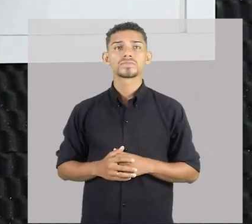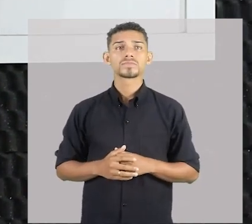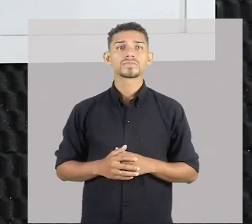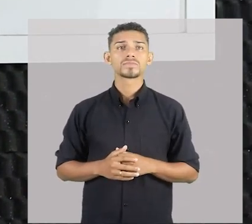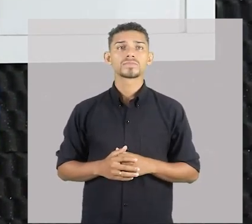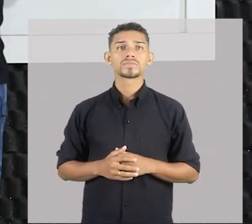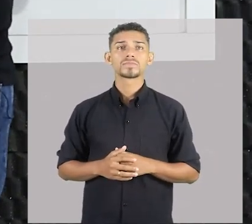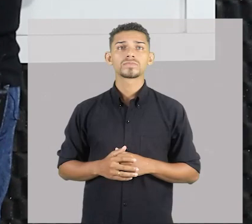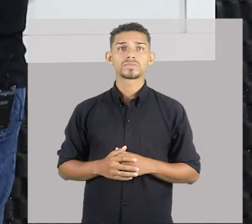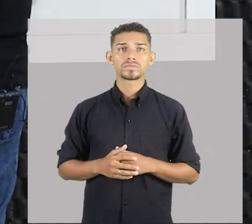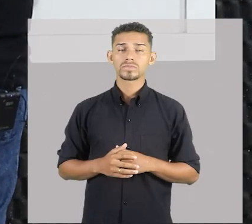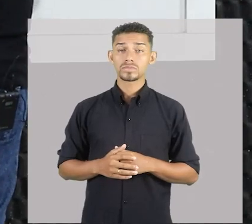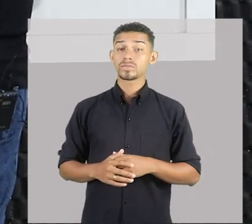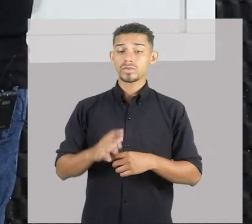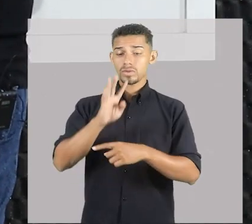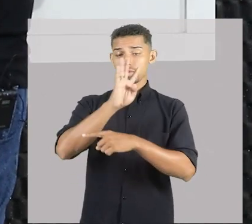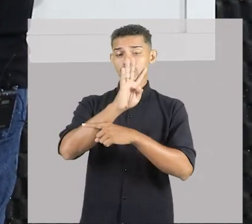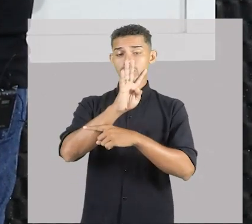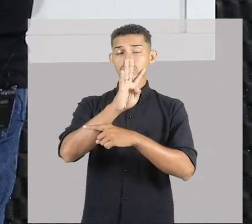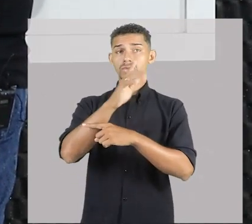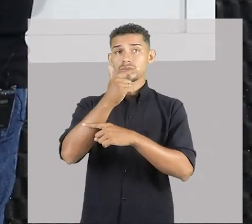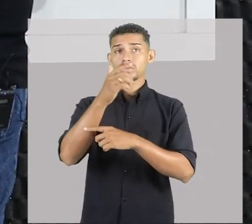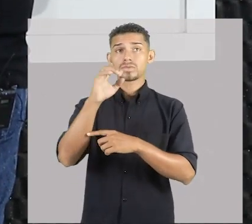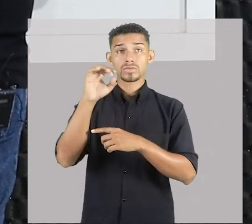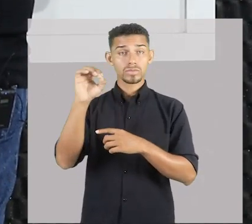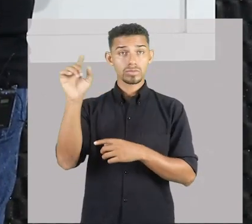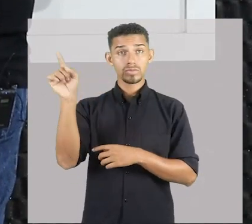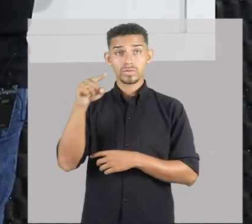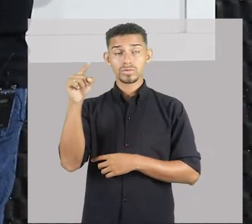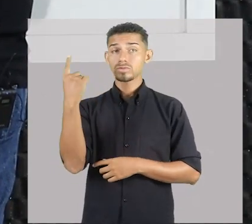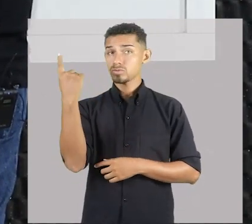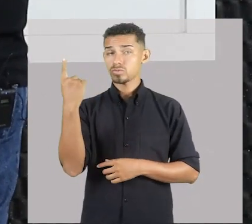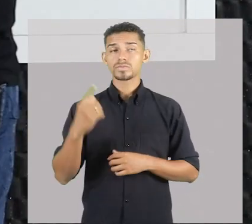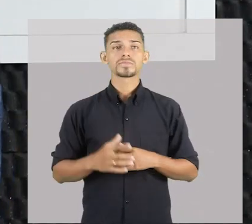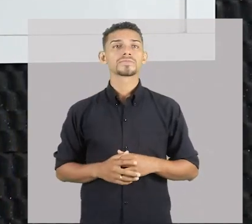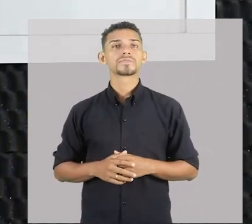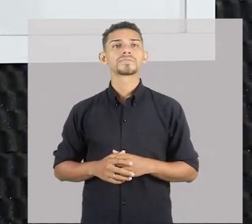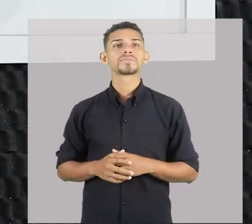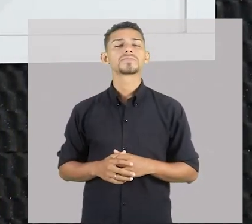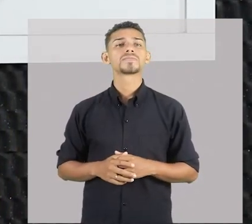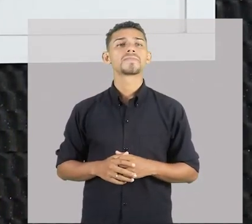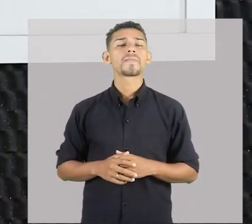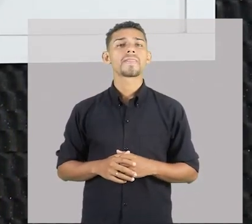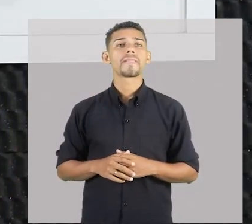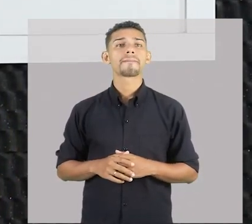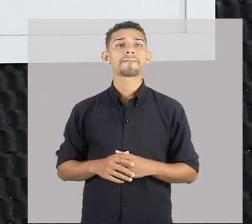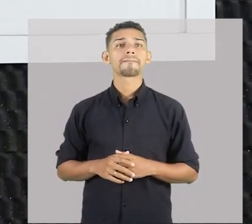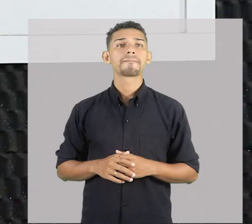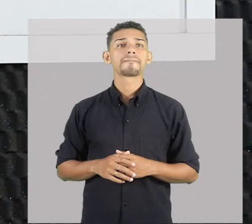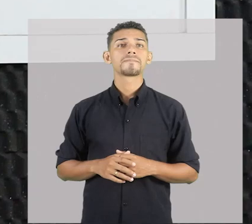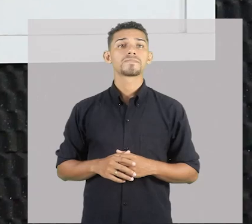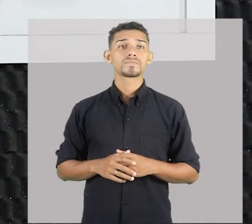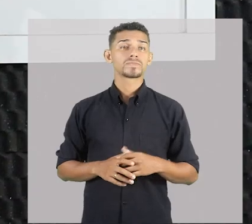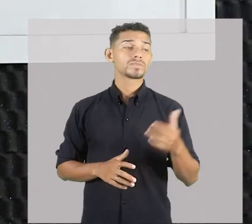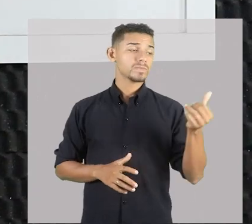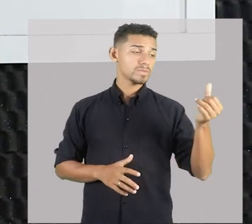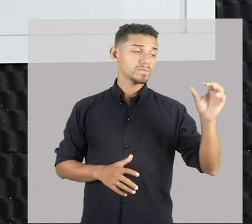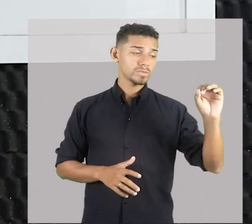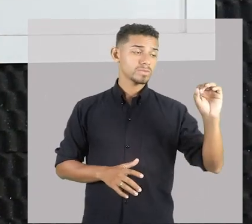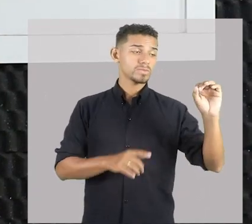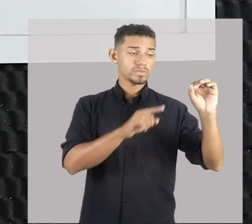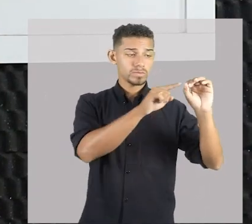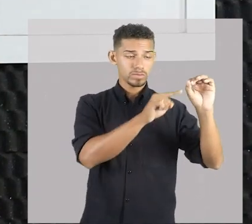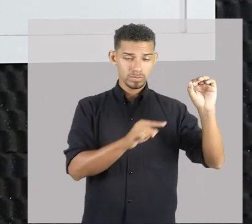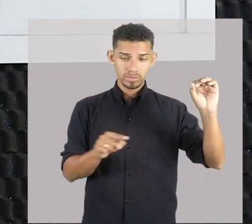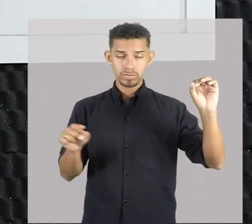a 4.200 vezes 1, 4.200. Então, 60 que está multiplicando, passa para lá